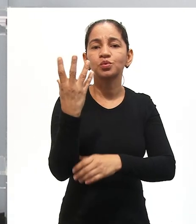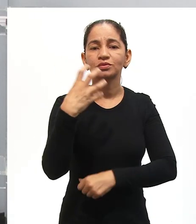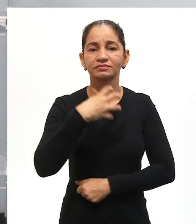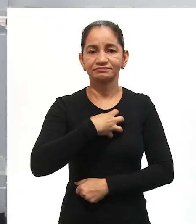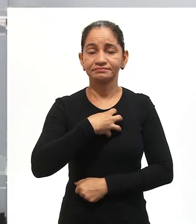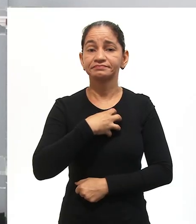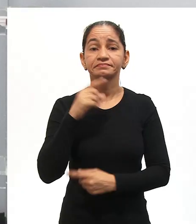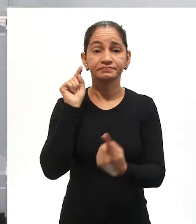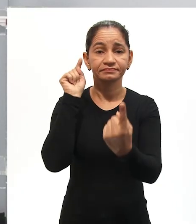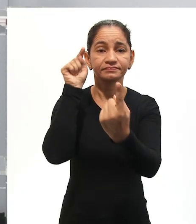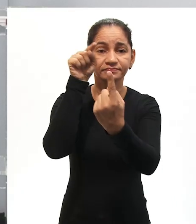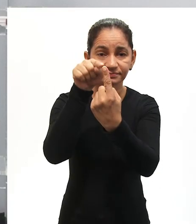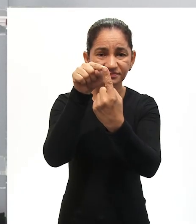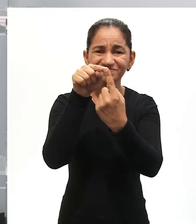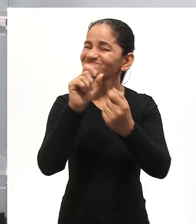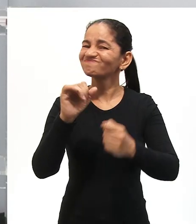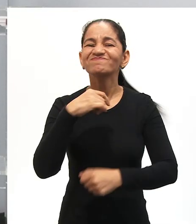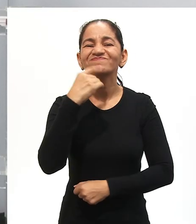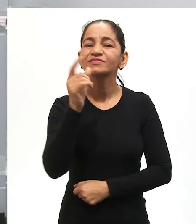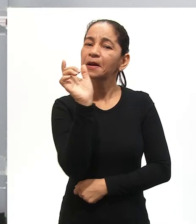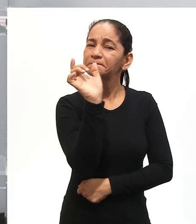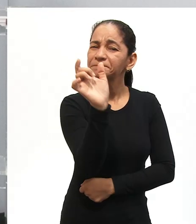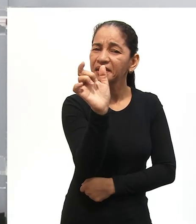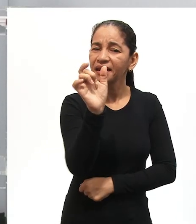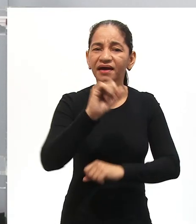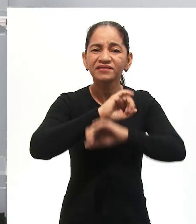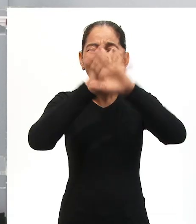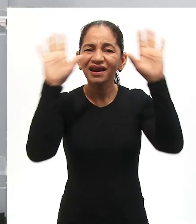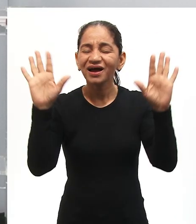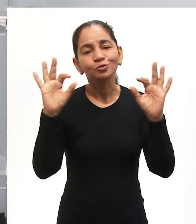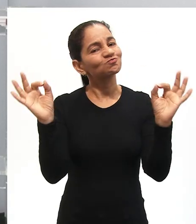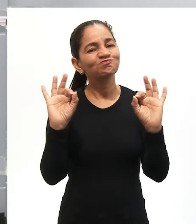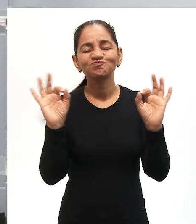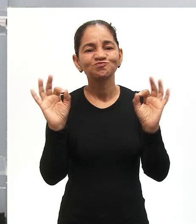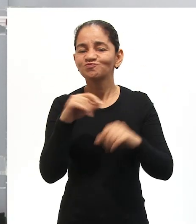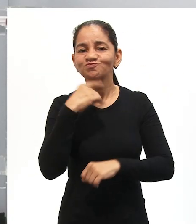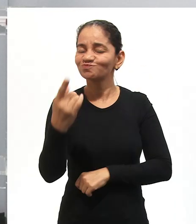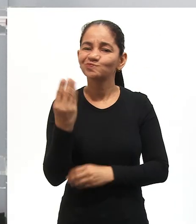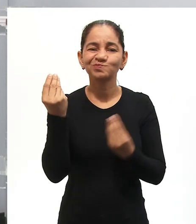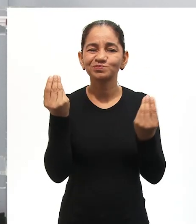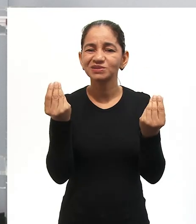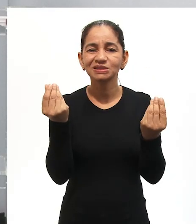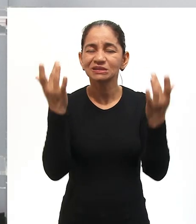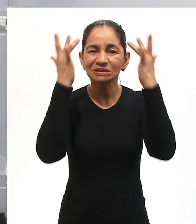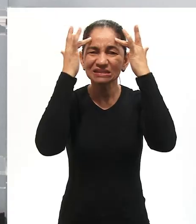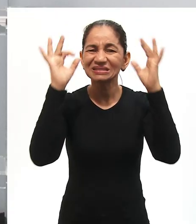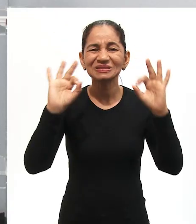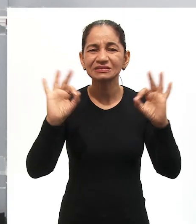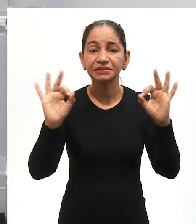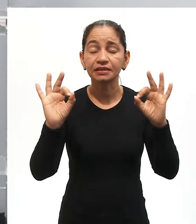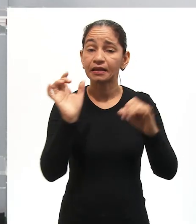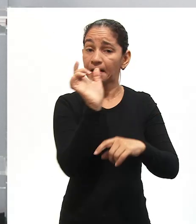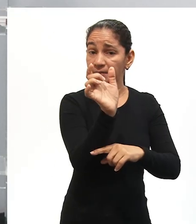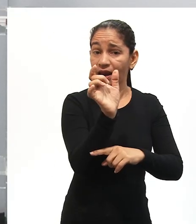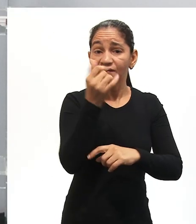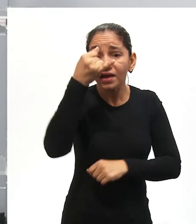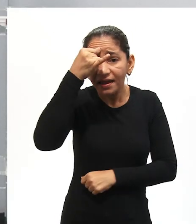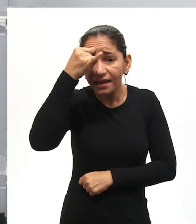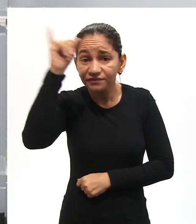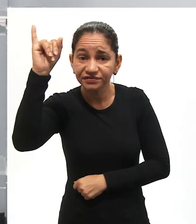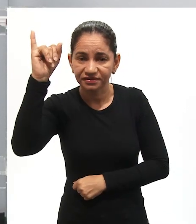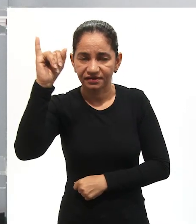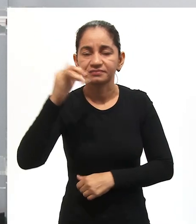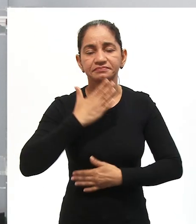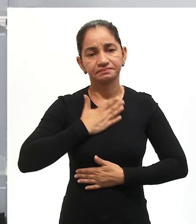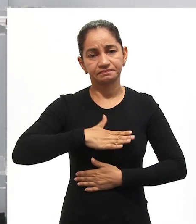quando você definiu os objetivos aqui, não ficou clara essa palavra-chave que você usou. Não é para colocar.